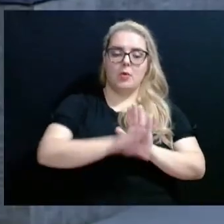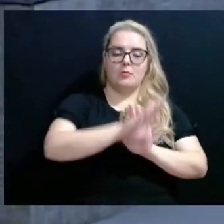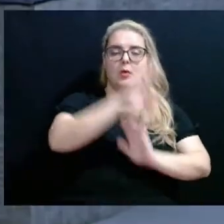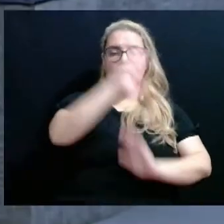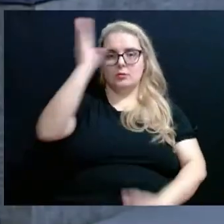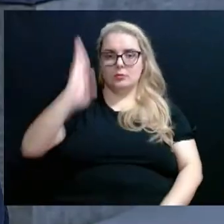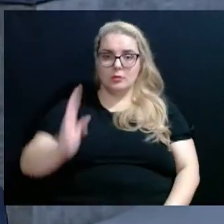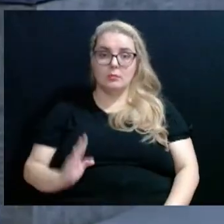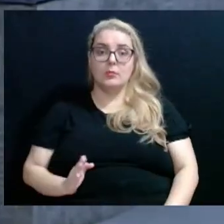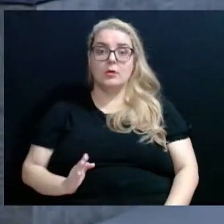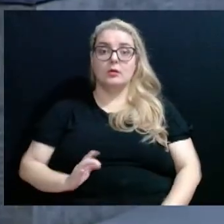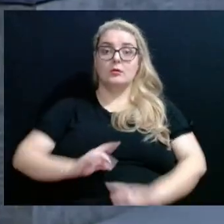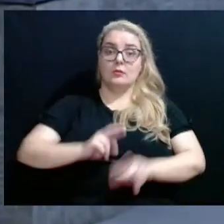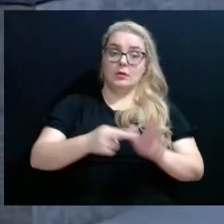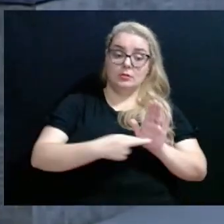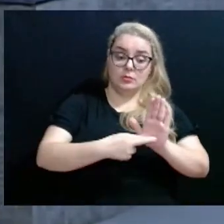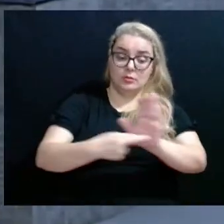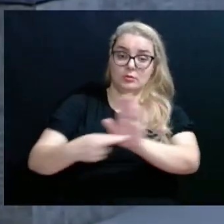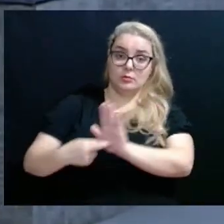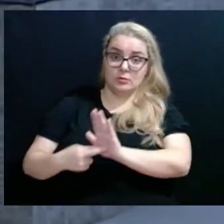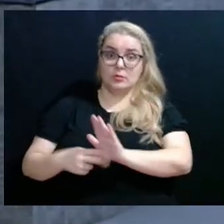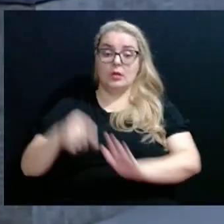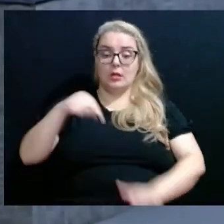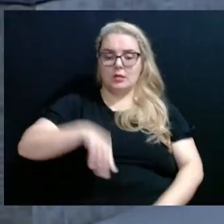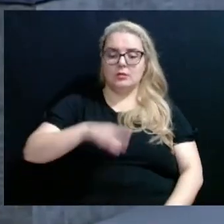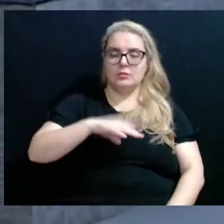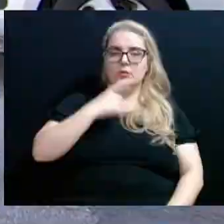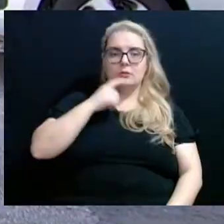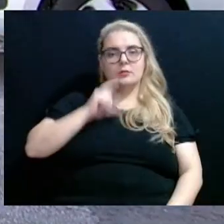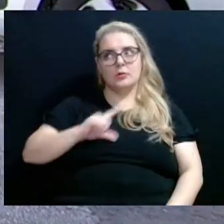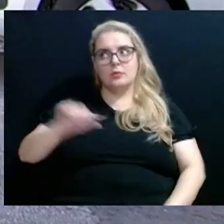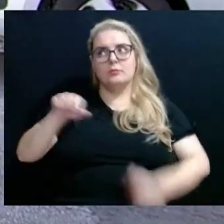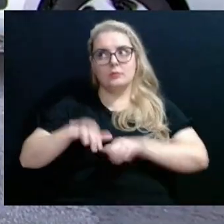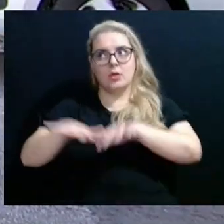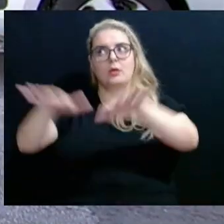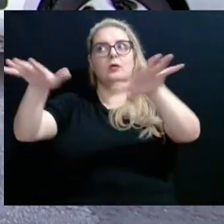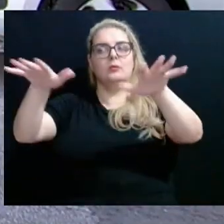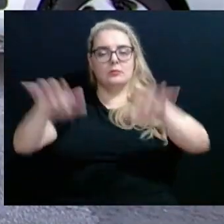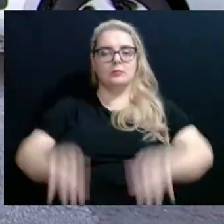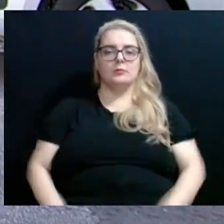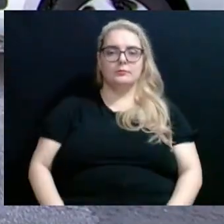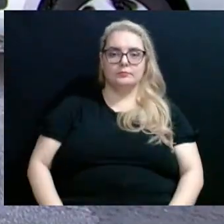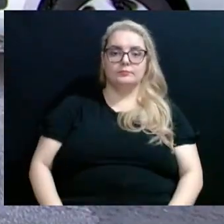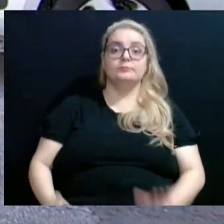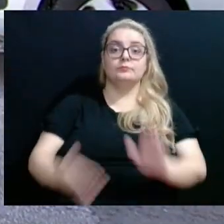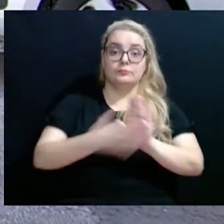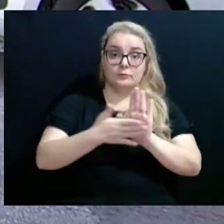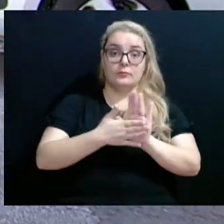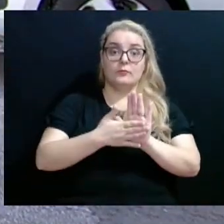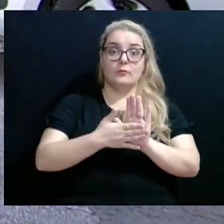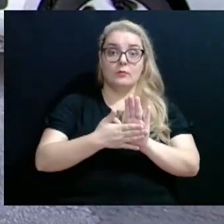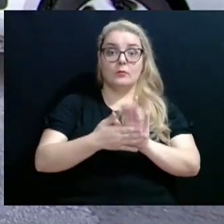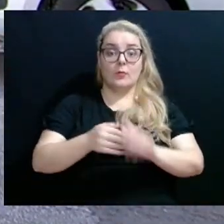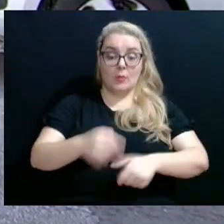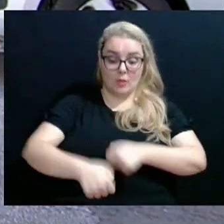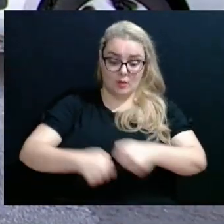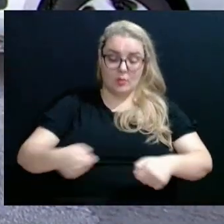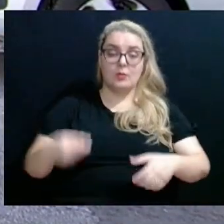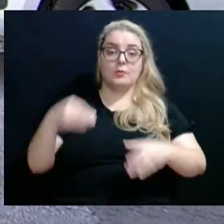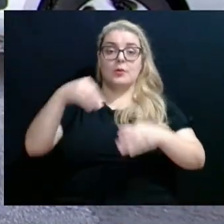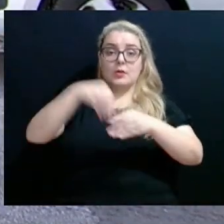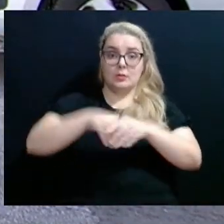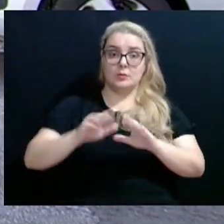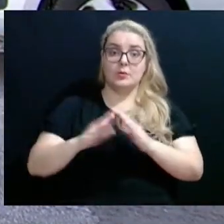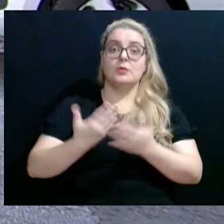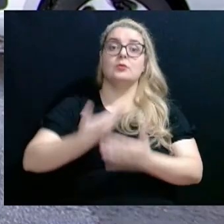muitos representantes já saíram aqui de Campinas, então eu acho muito importante isso aí. A proposta é levar o judô para dentro das escolas públicas